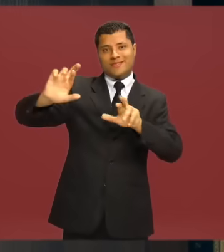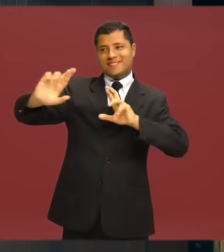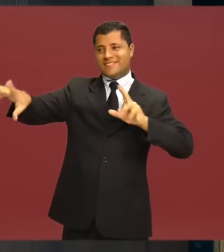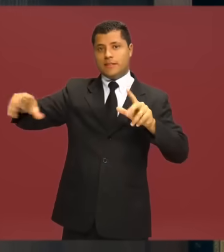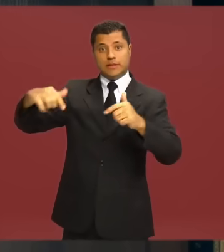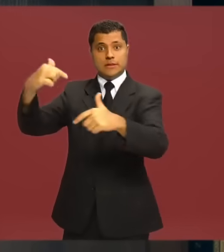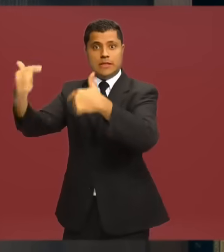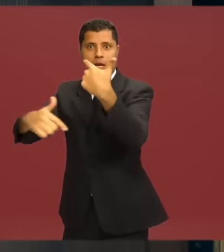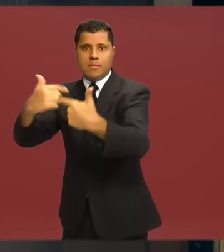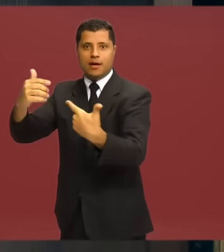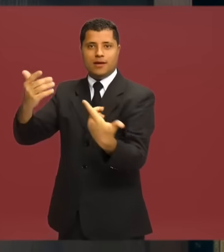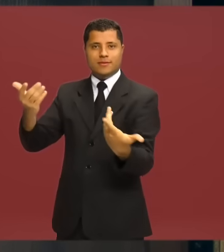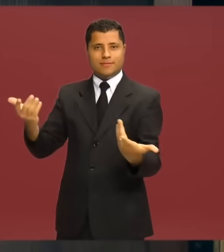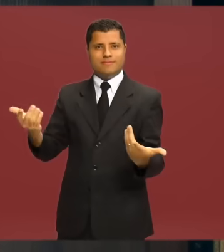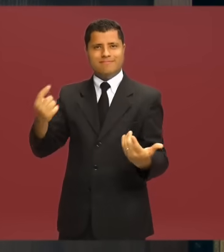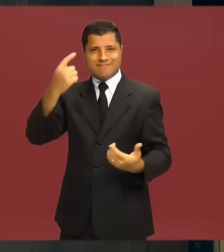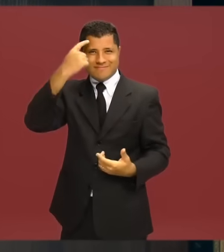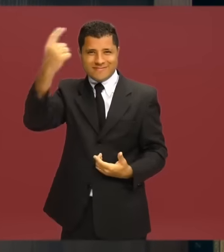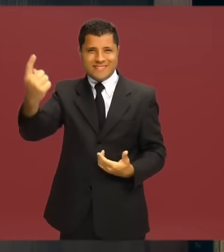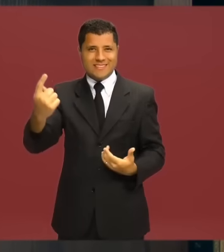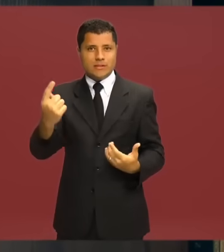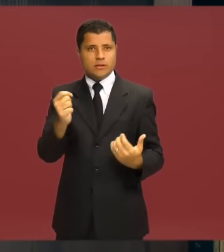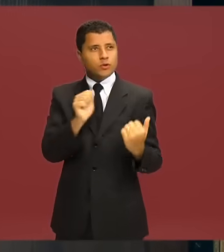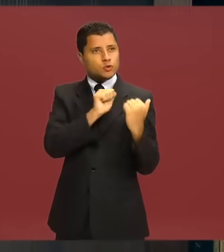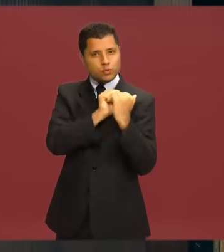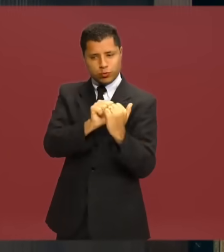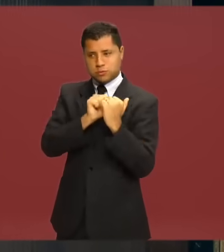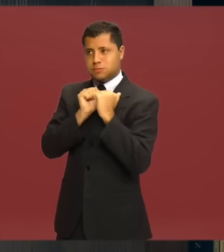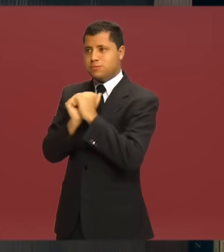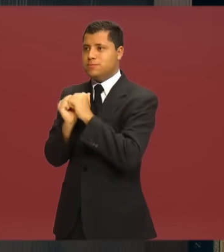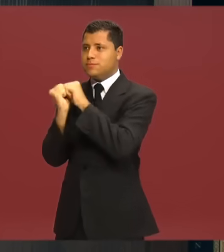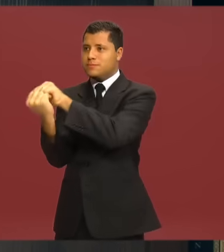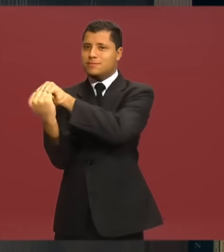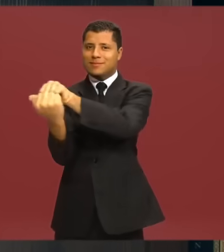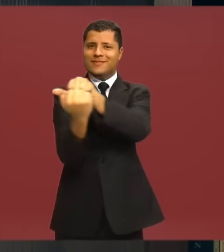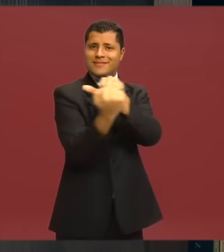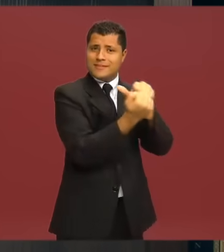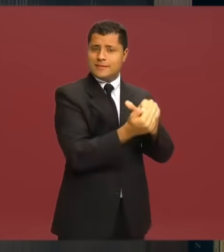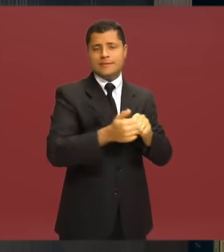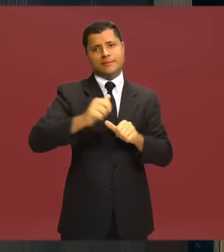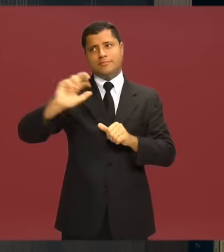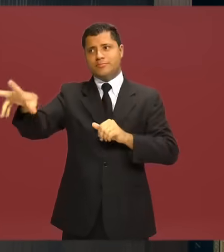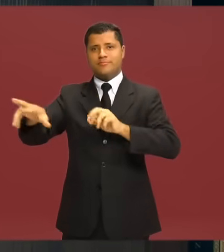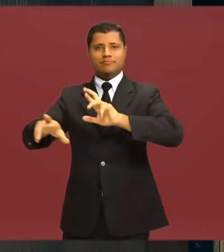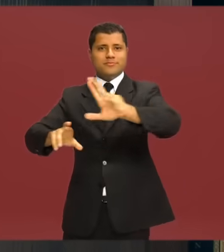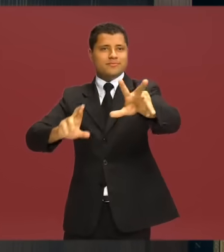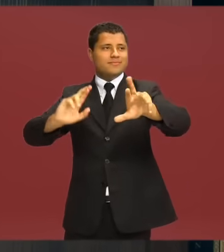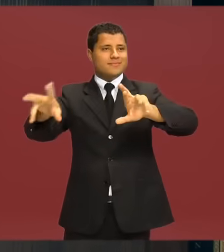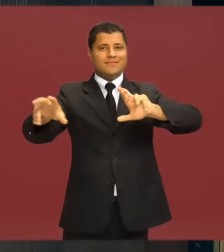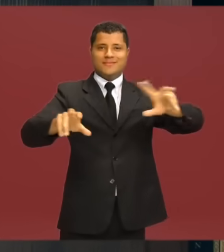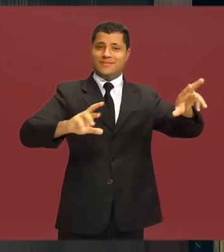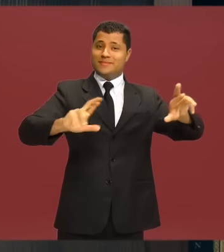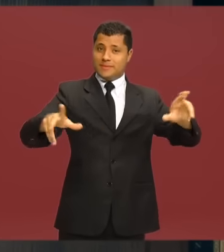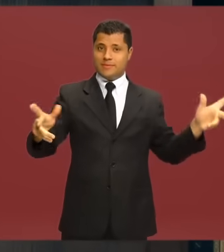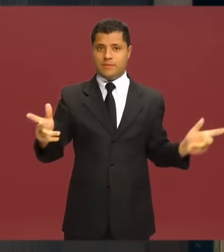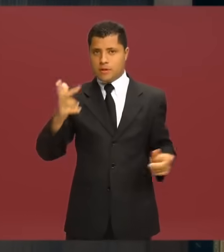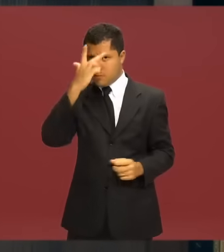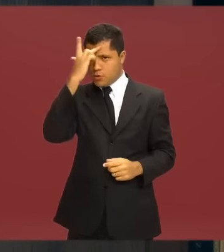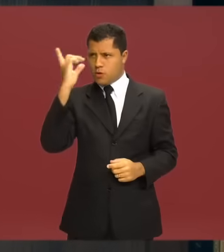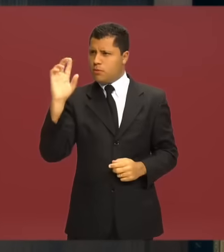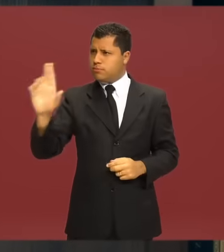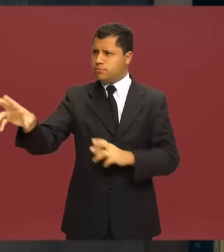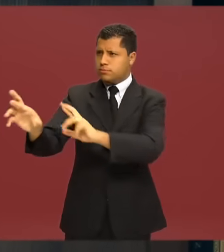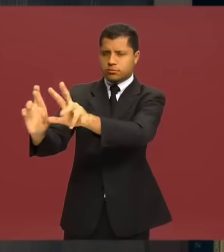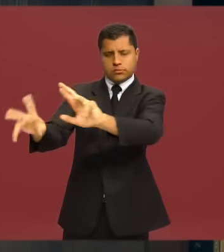onde trabalhamos E é claro a convivência é o conjunto de relações que mantemos com todos os